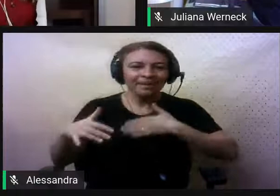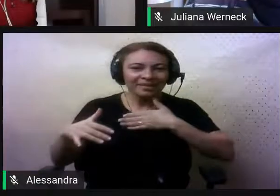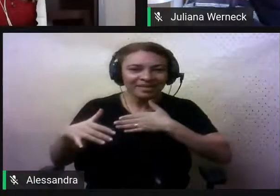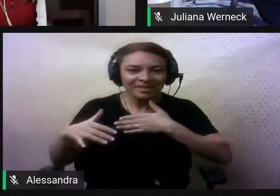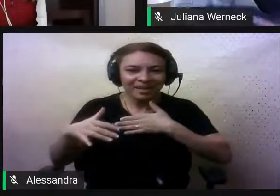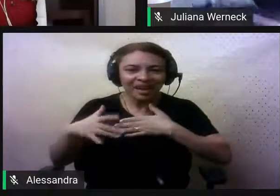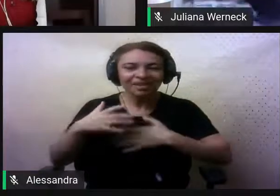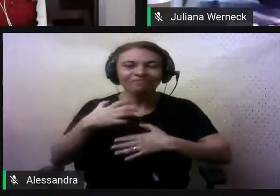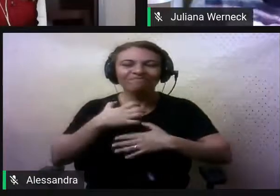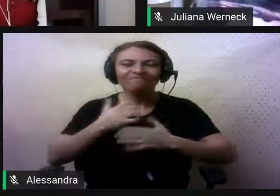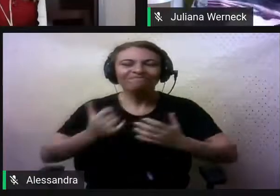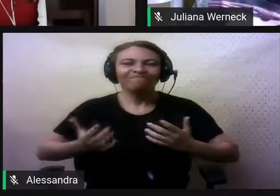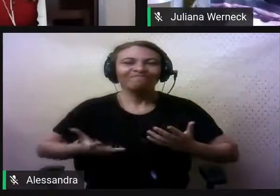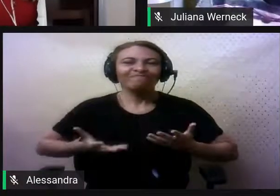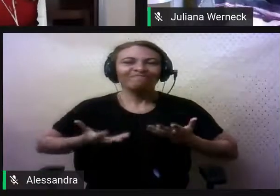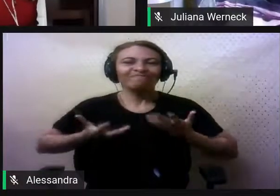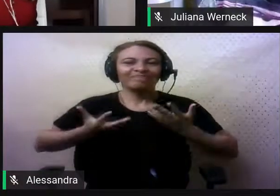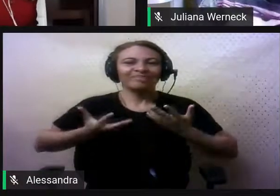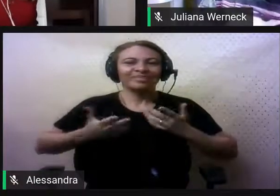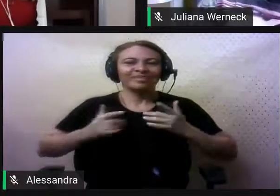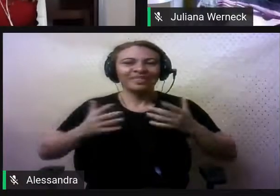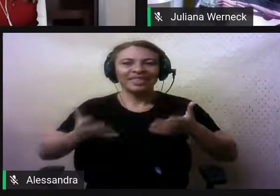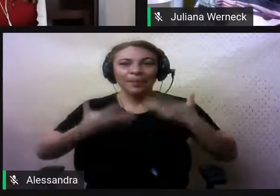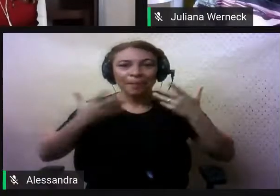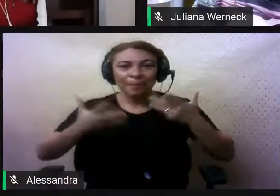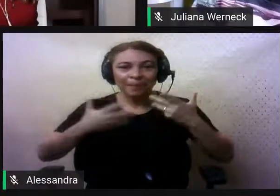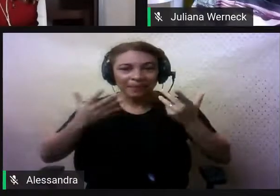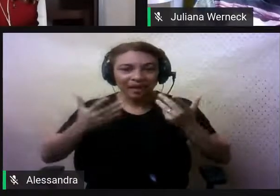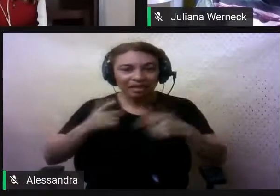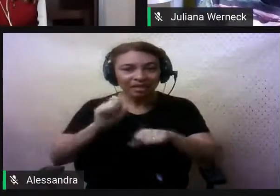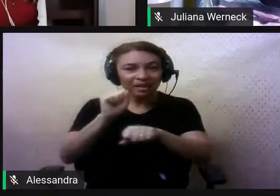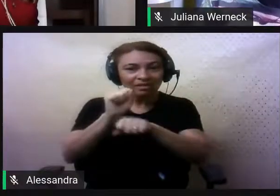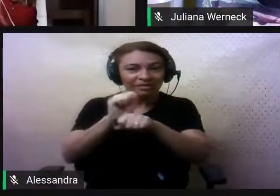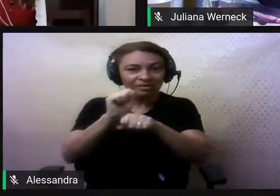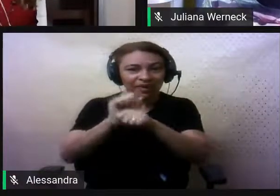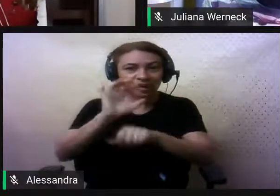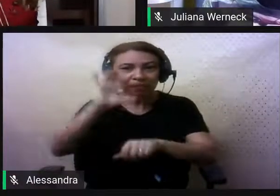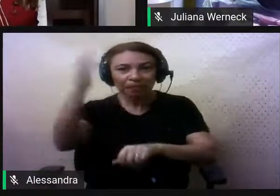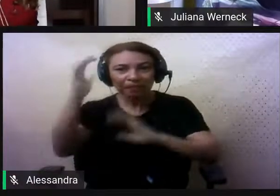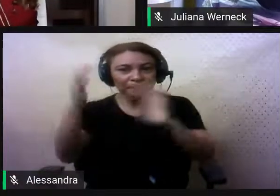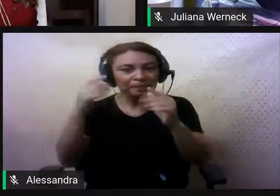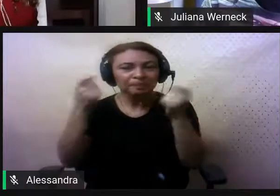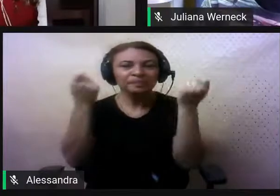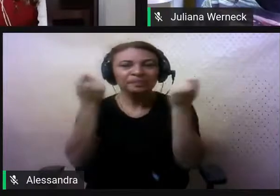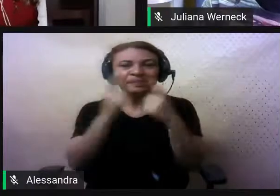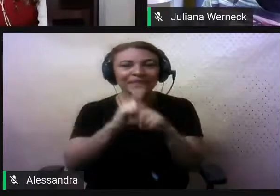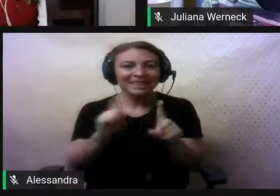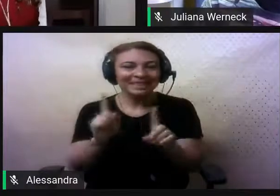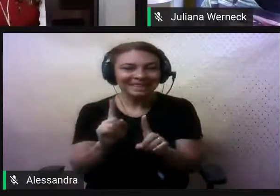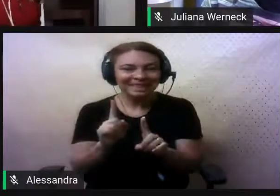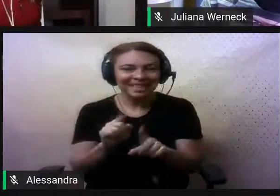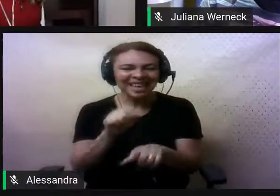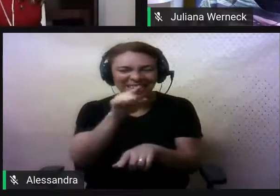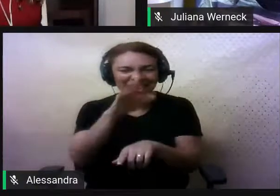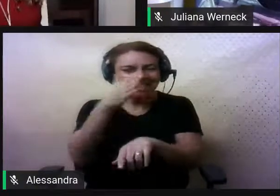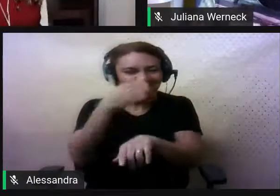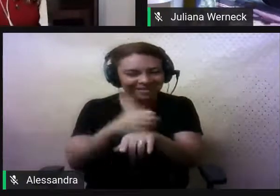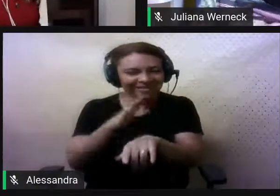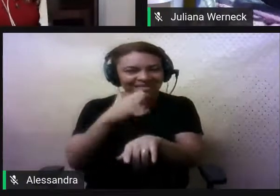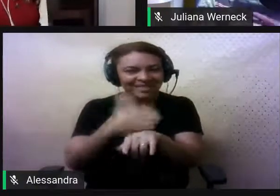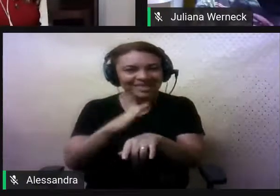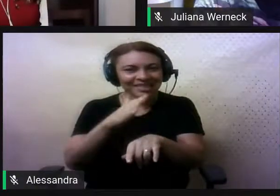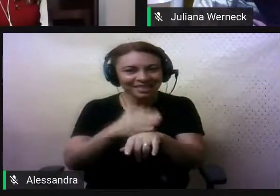mais vontade de agir. A gente não precisa esperar que algo aconteça. E eu tive que fazer esse exercício recentemente